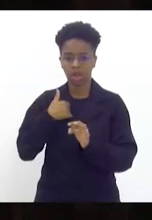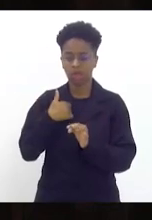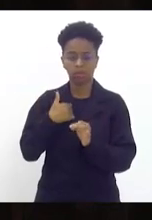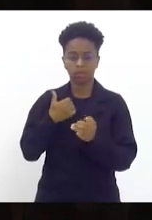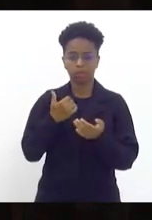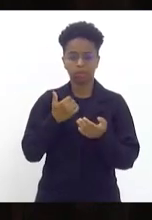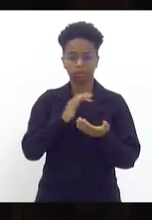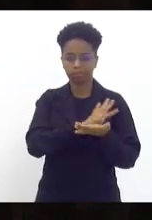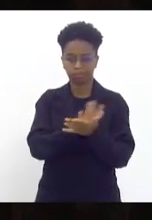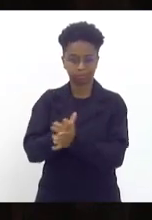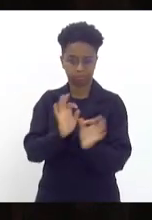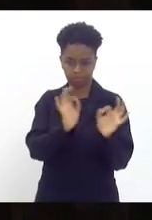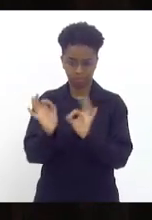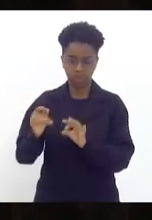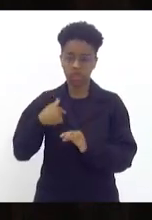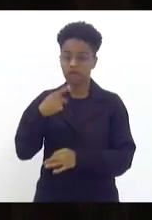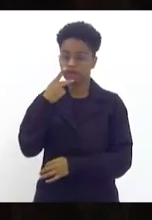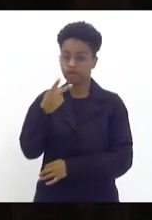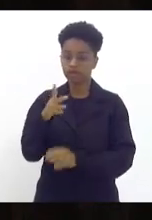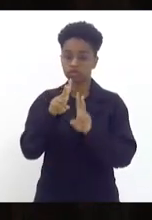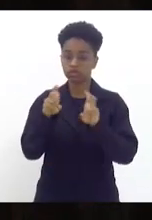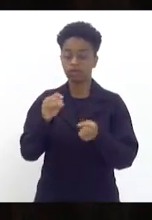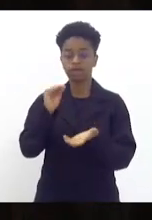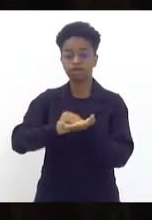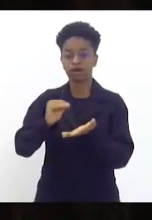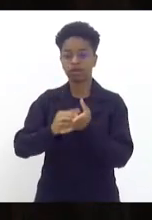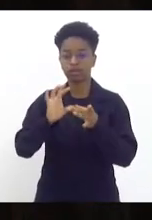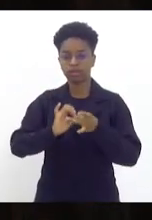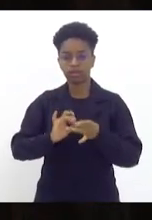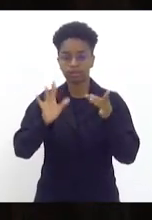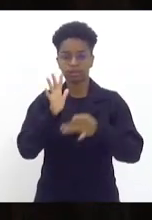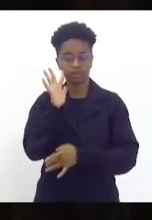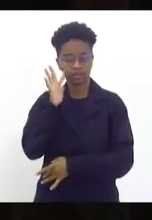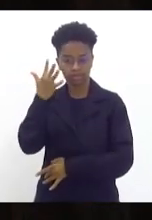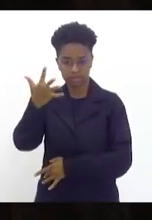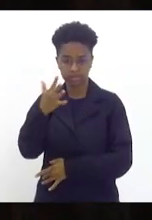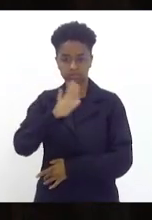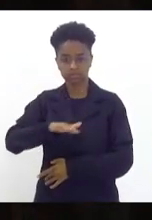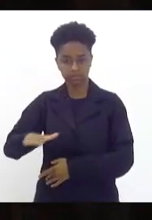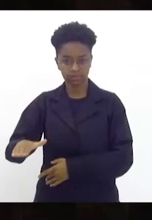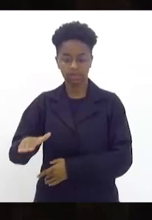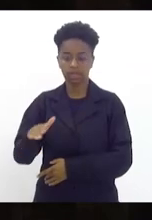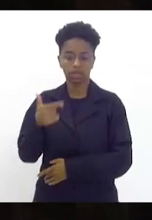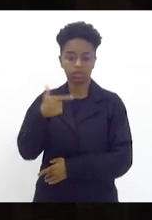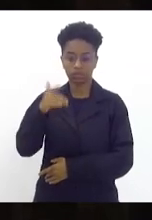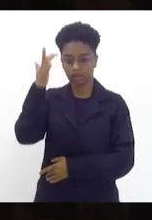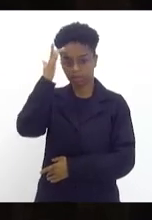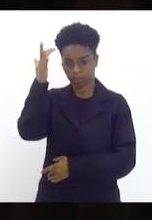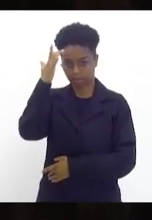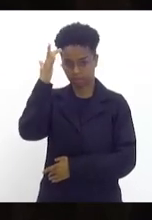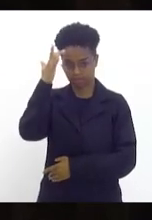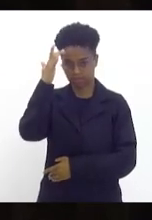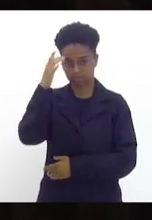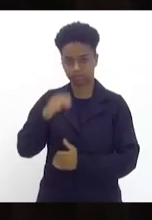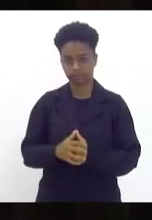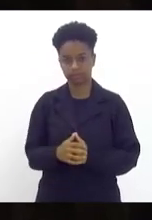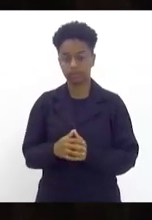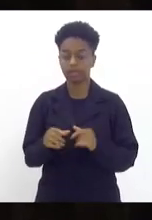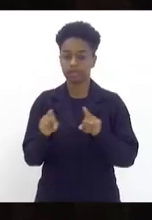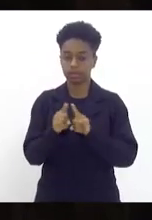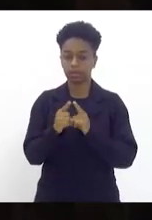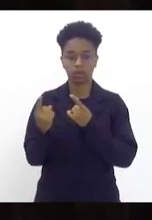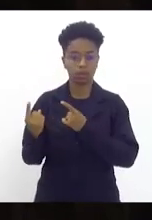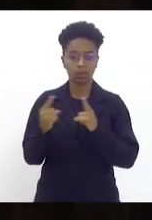ninguém. Eu estou falando de uma falta de liberdade de decisão para uma criança que não tem maturidade e ainda a revelia